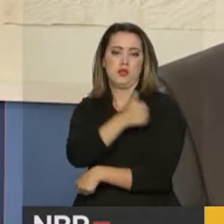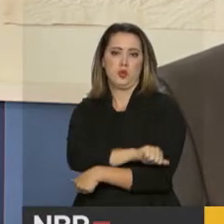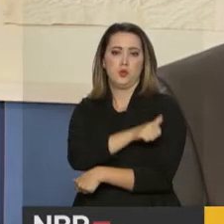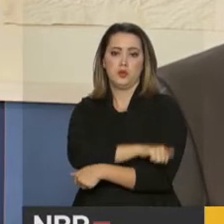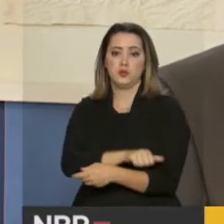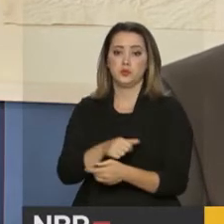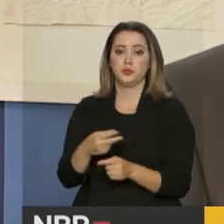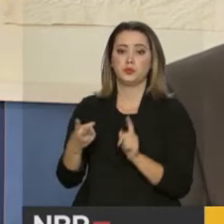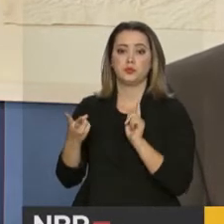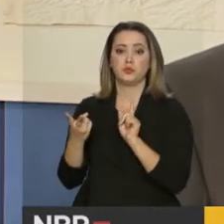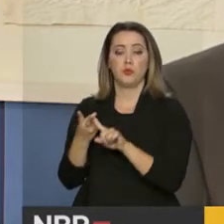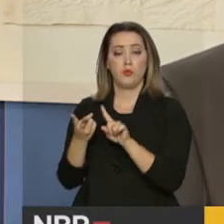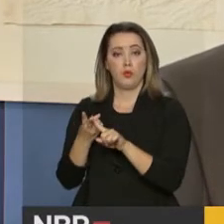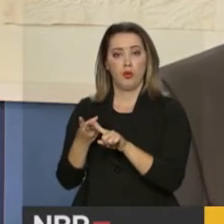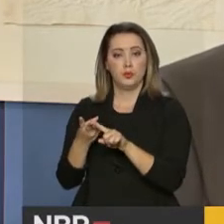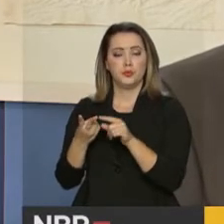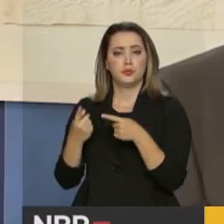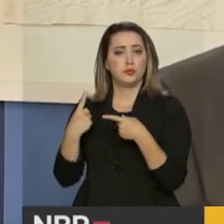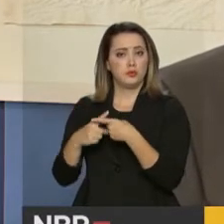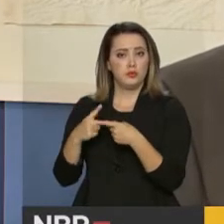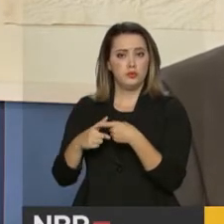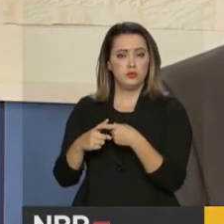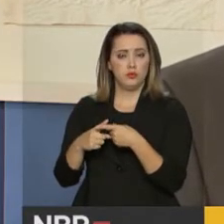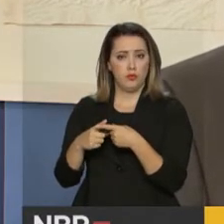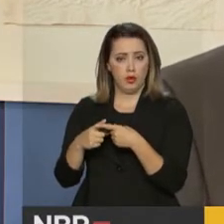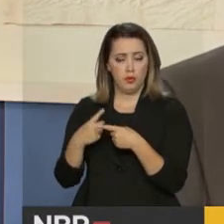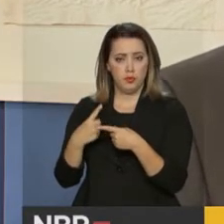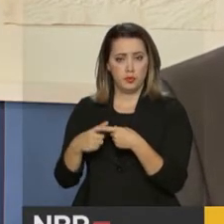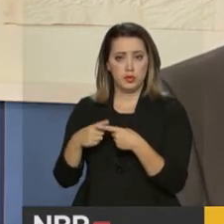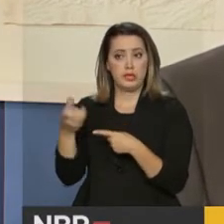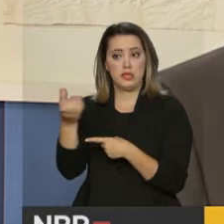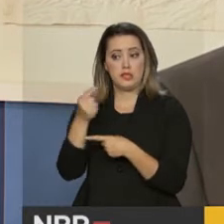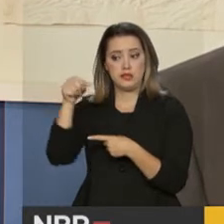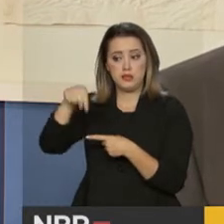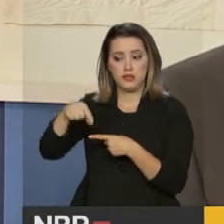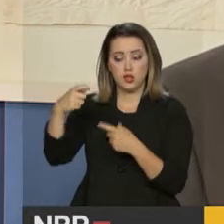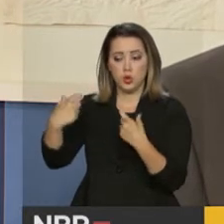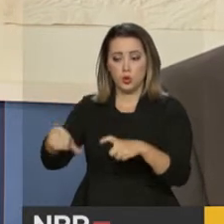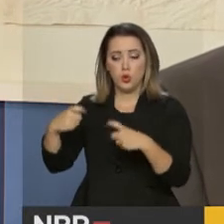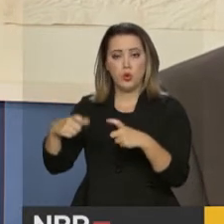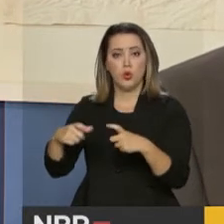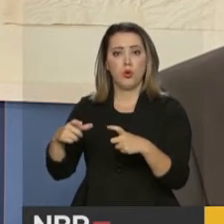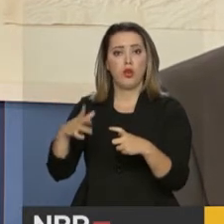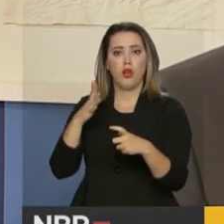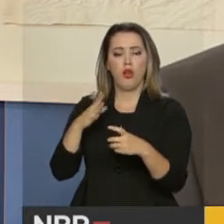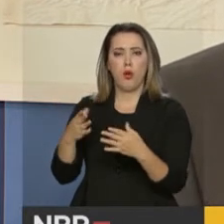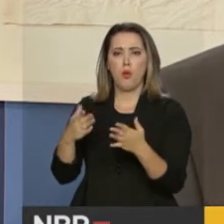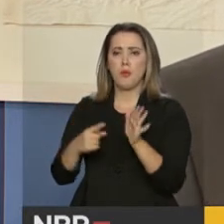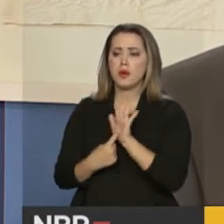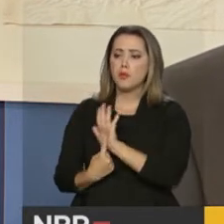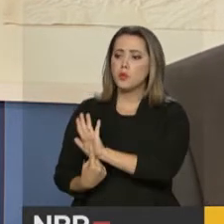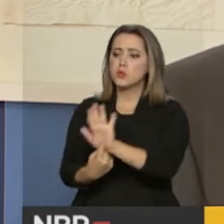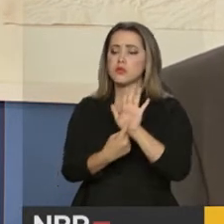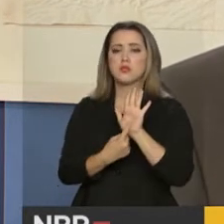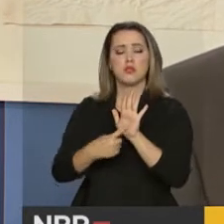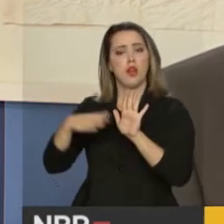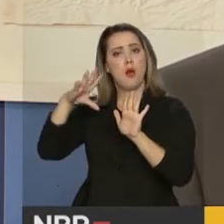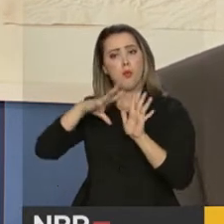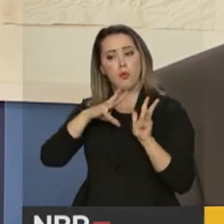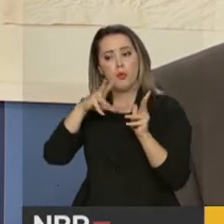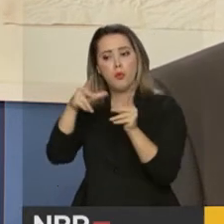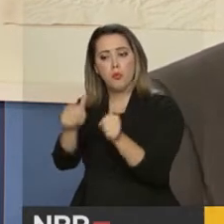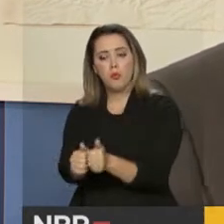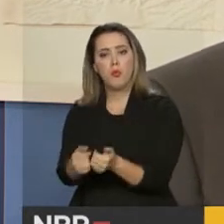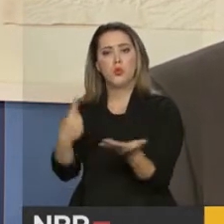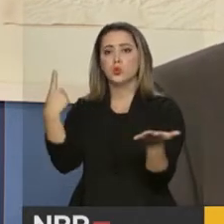motivo é o fato de que eles quis se fazer aqui um centro de convenções internacional, para que Brasília entrasse